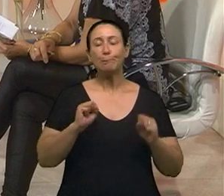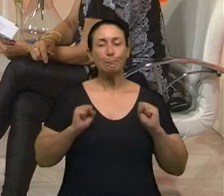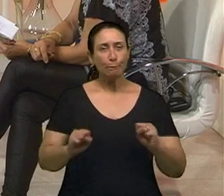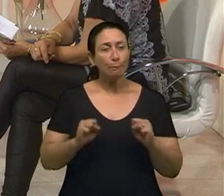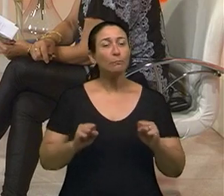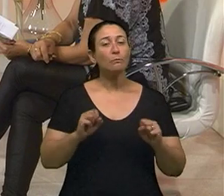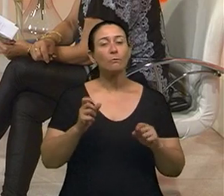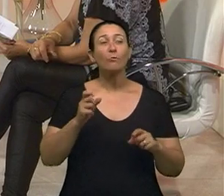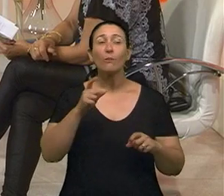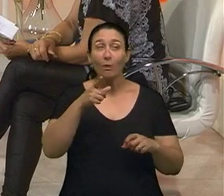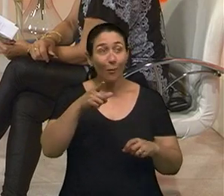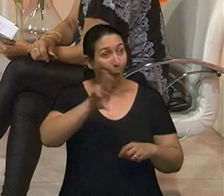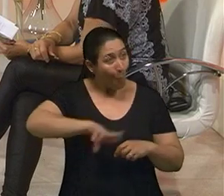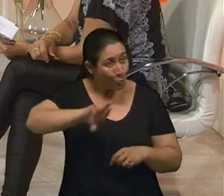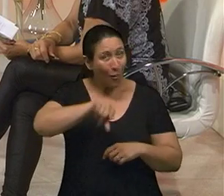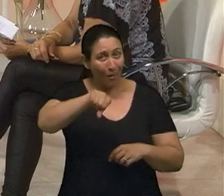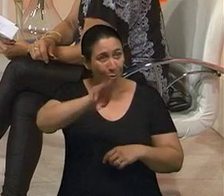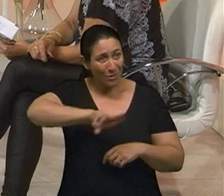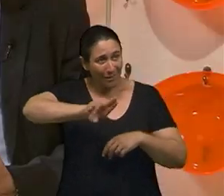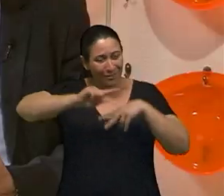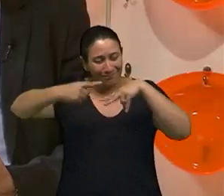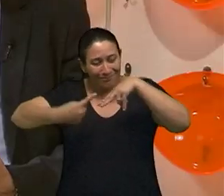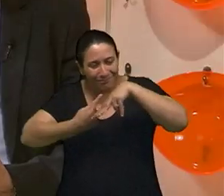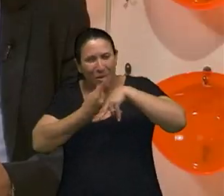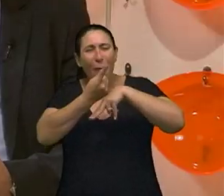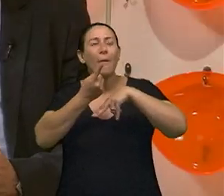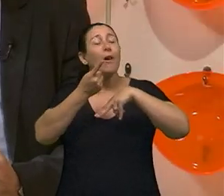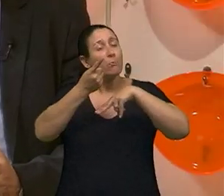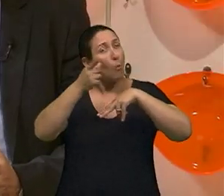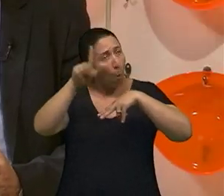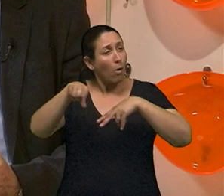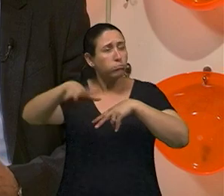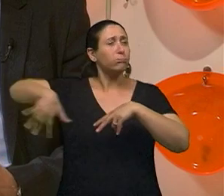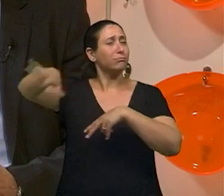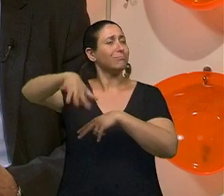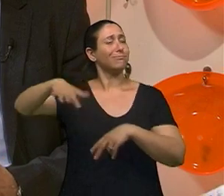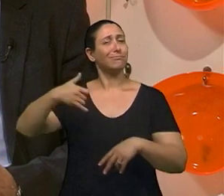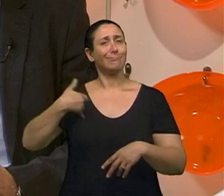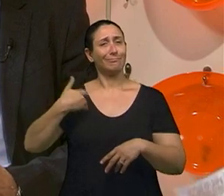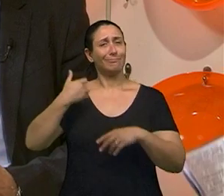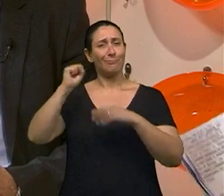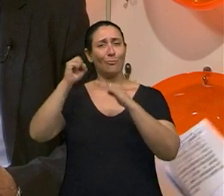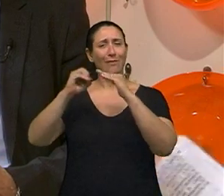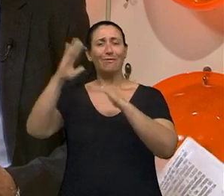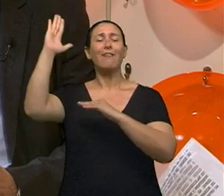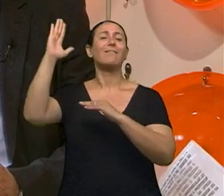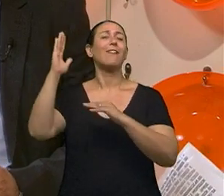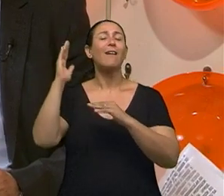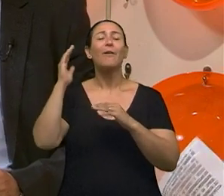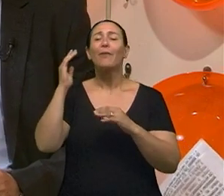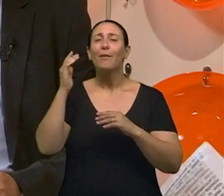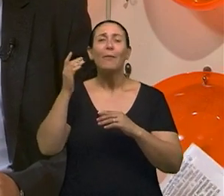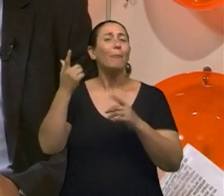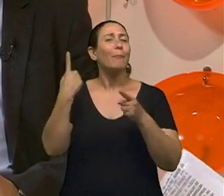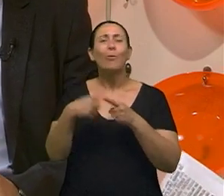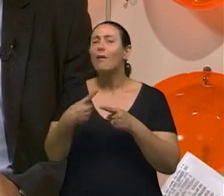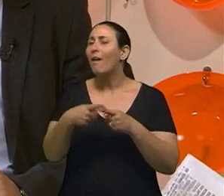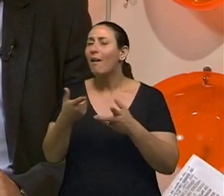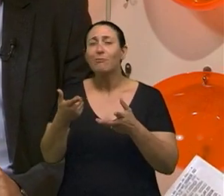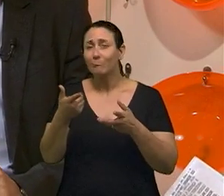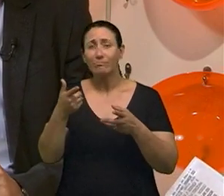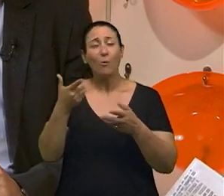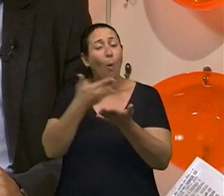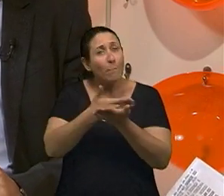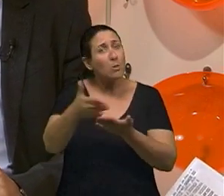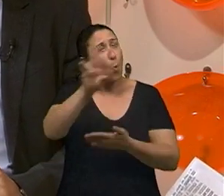começou justamente utilizando esse procedimento menos invasivo nessa população que nós chamamos de risco né então nós começamos fazendo